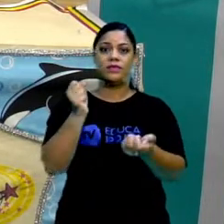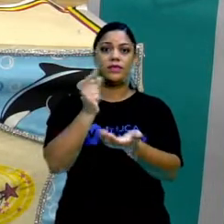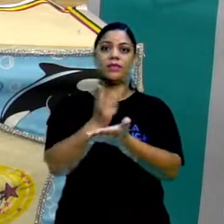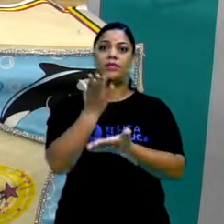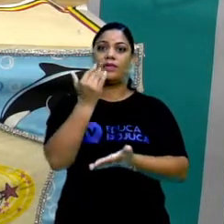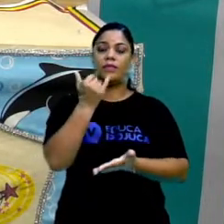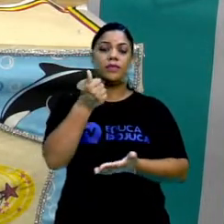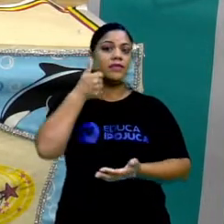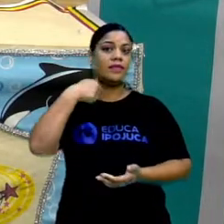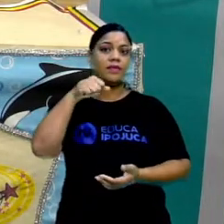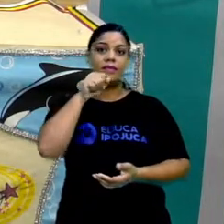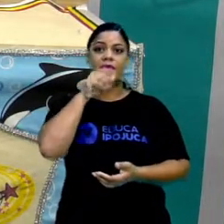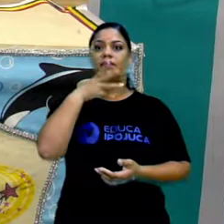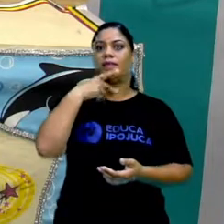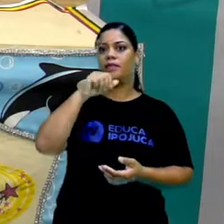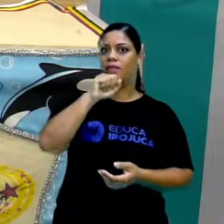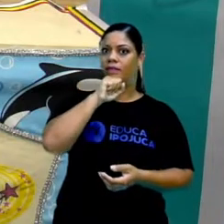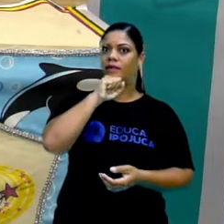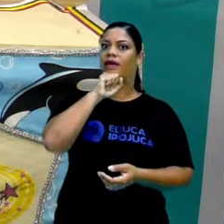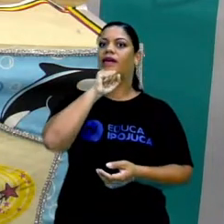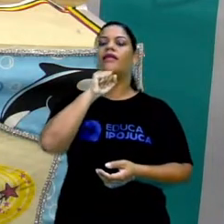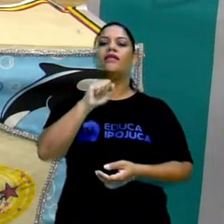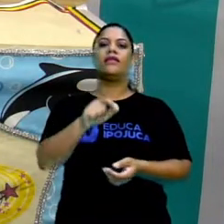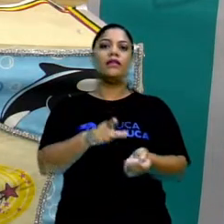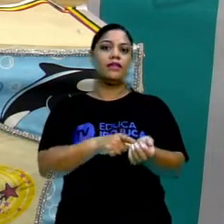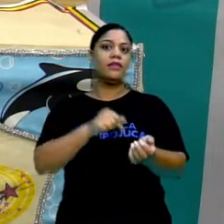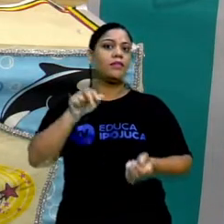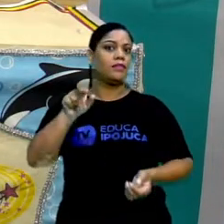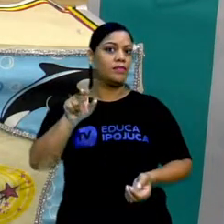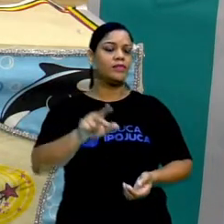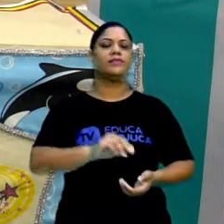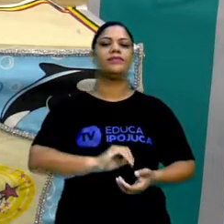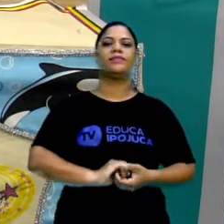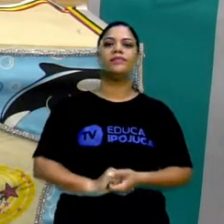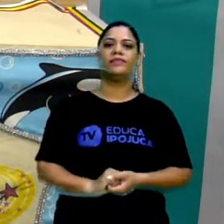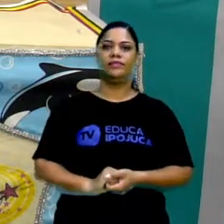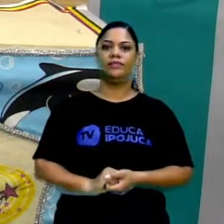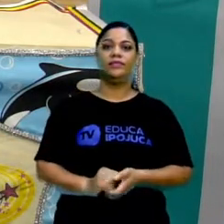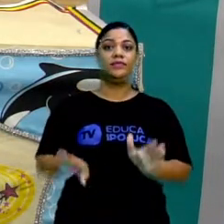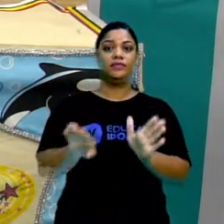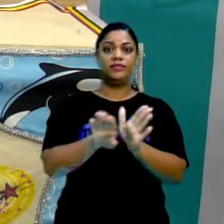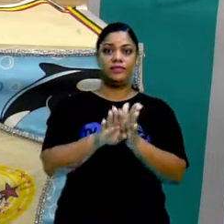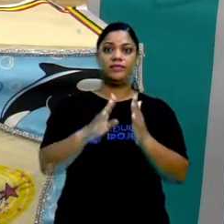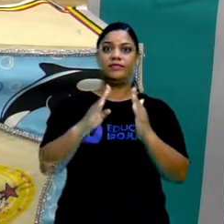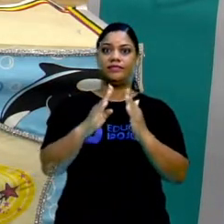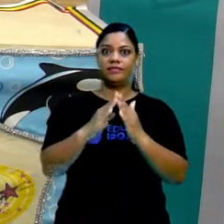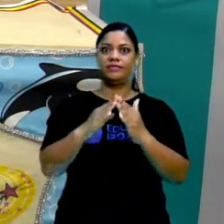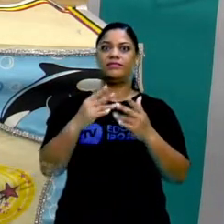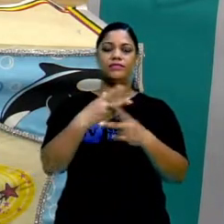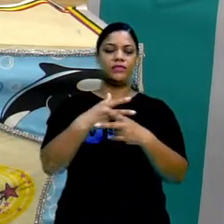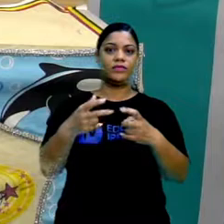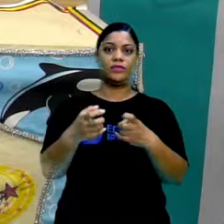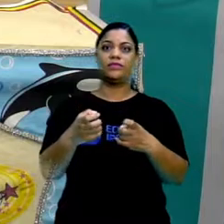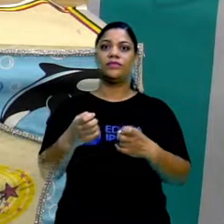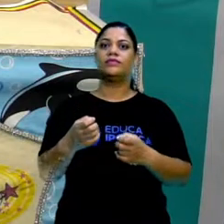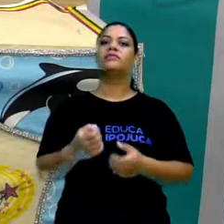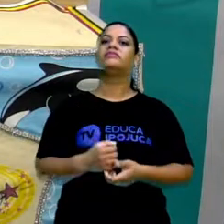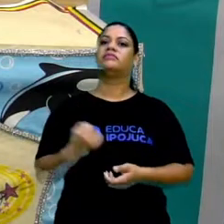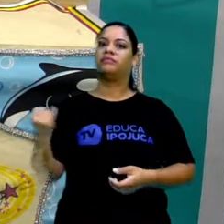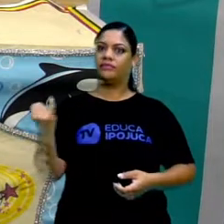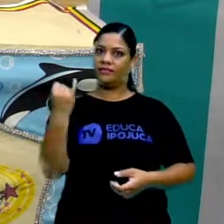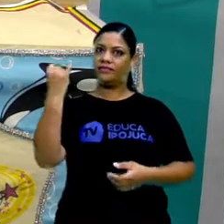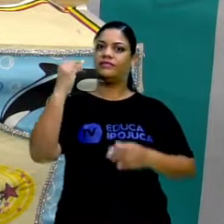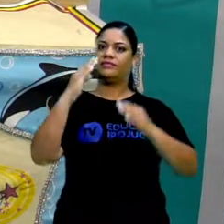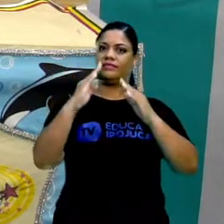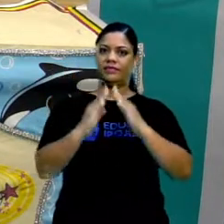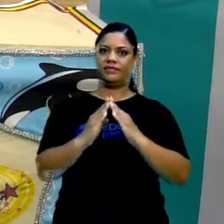comprar comida para sua mãe, para seu pai, para seus irmãos. E dessa vez ela agora chegou com uma coisa muito valiosa.